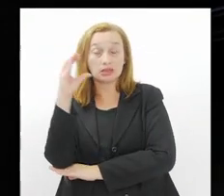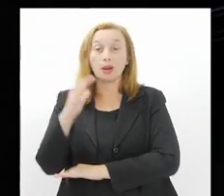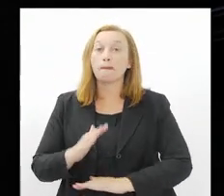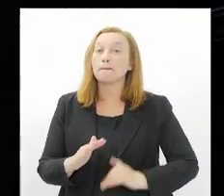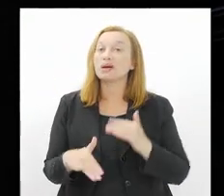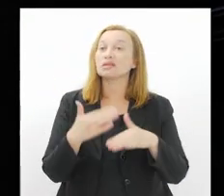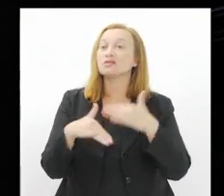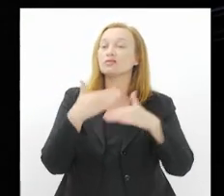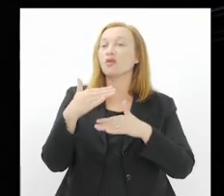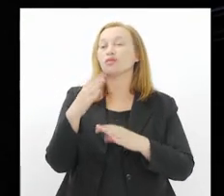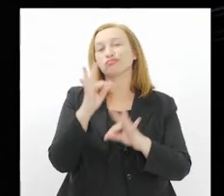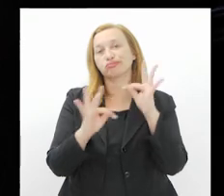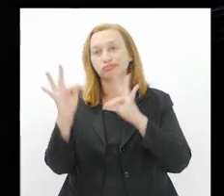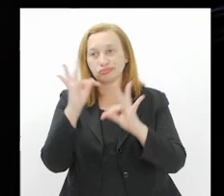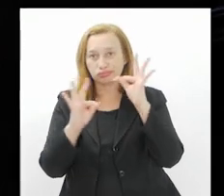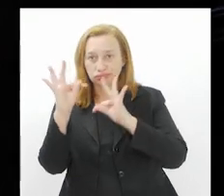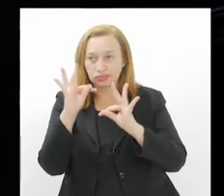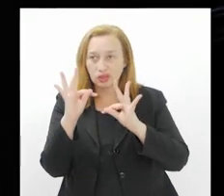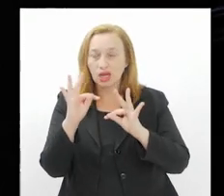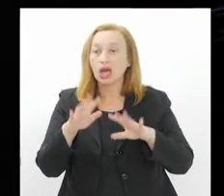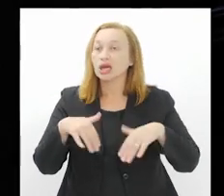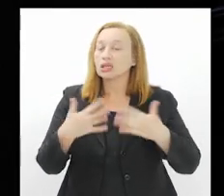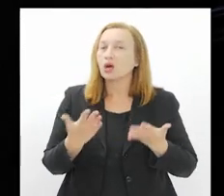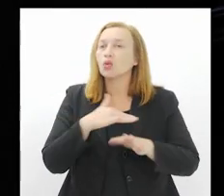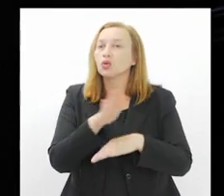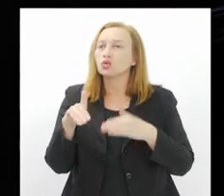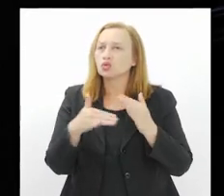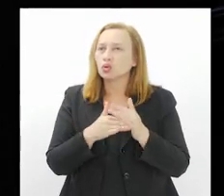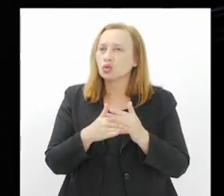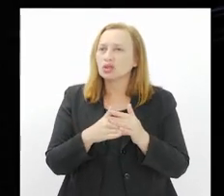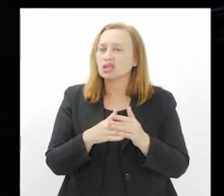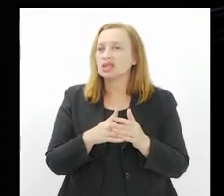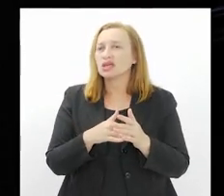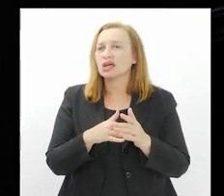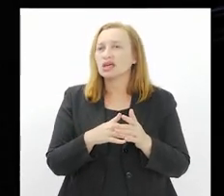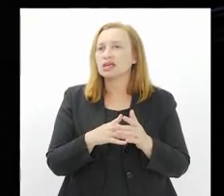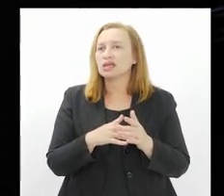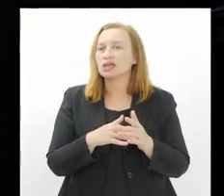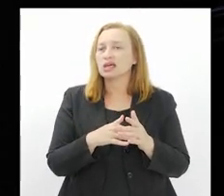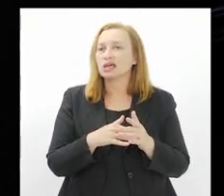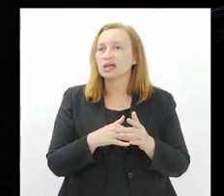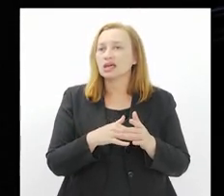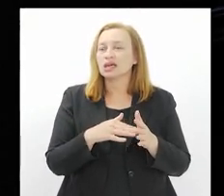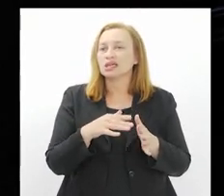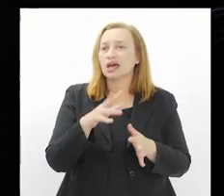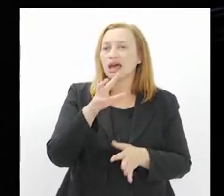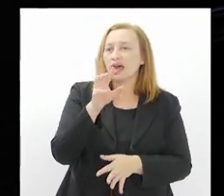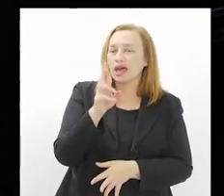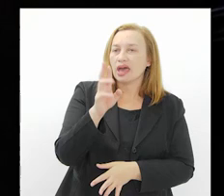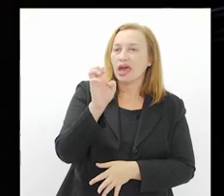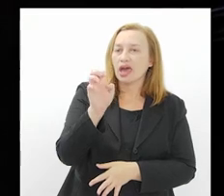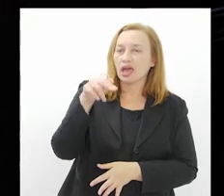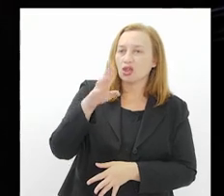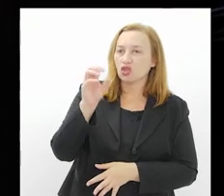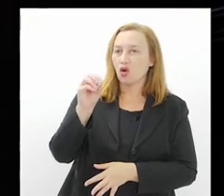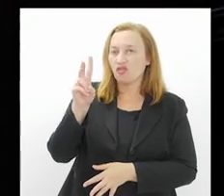o investimento na ciência para que se desenvolvam essas tecnologias, né? Então, todas essas formas